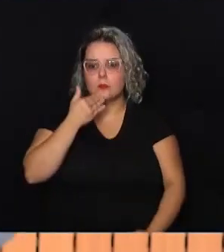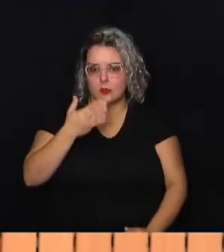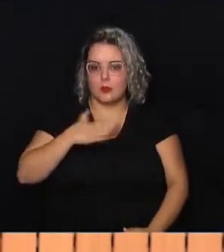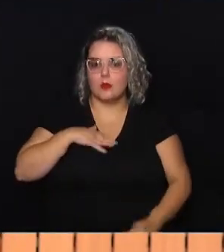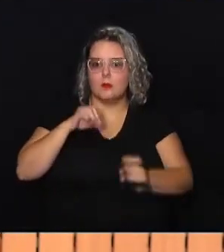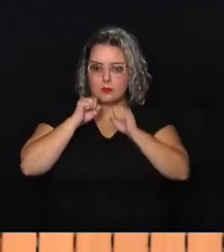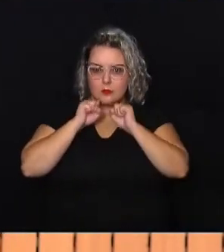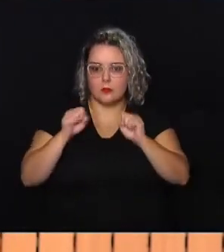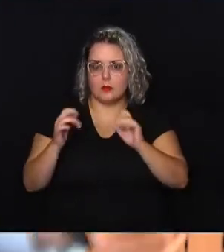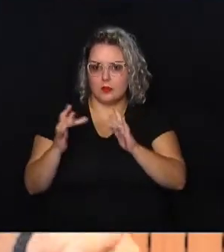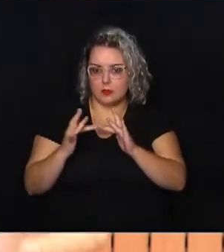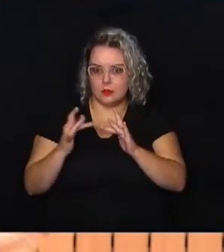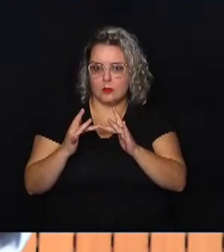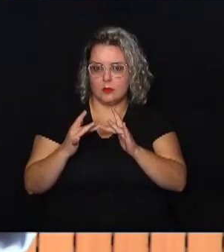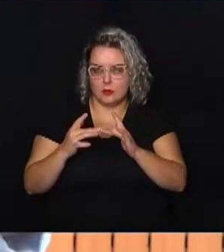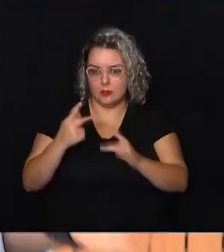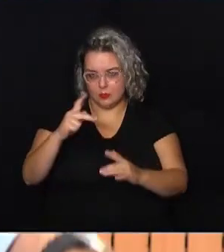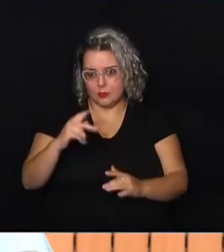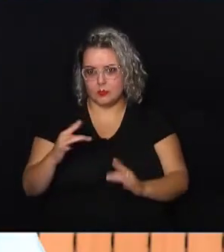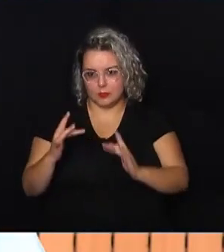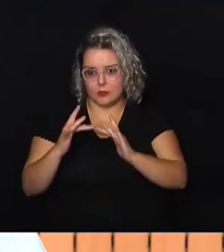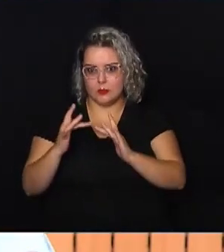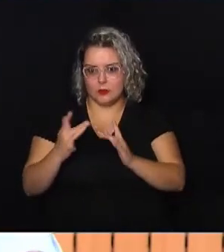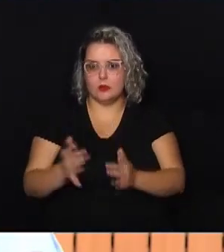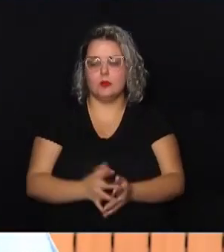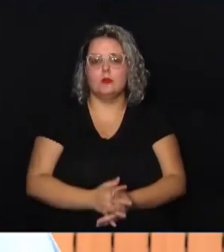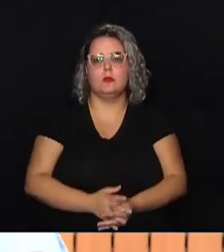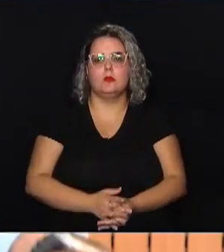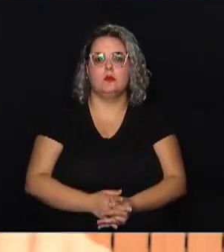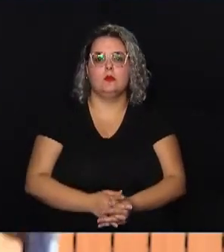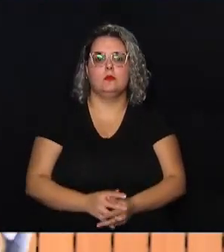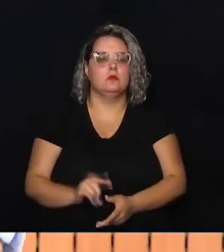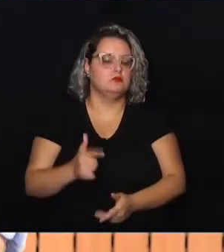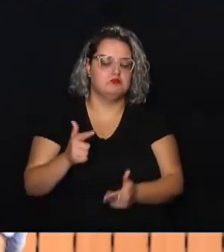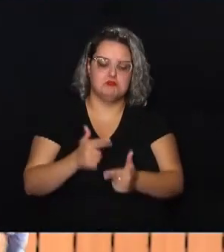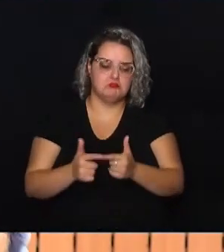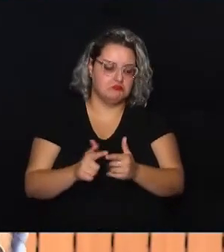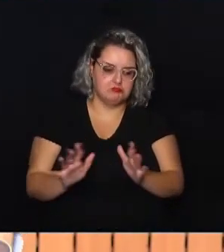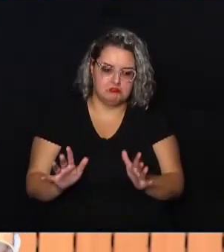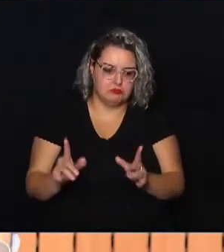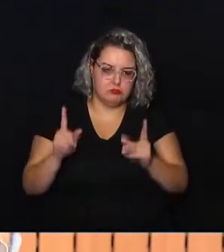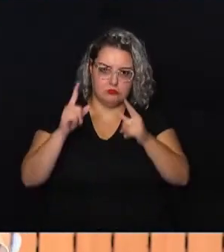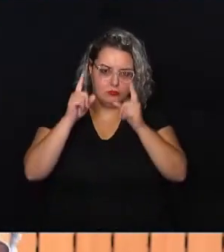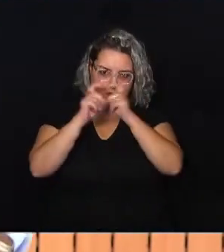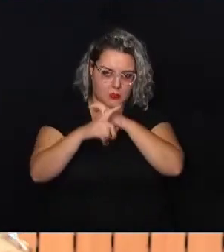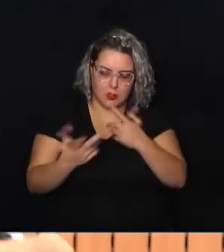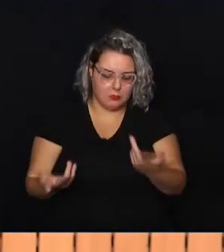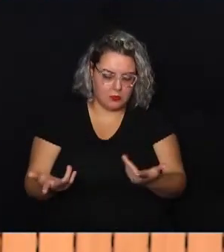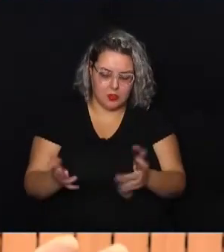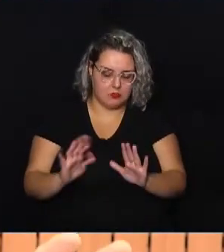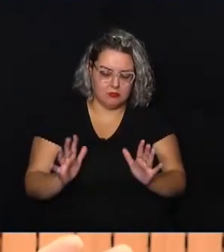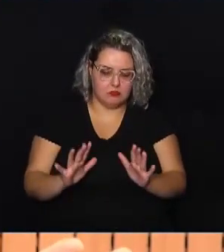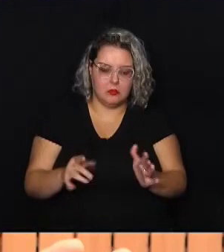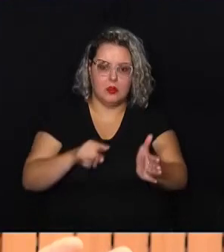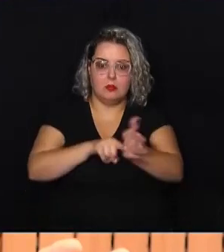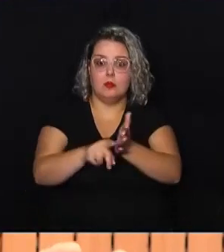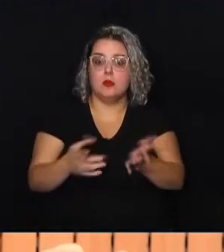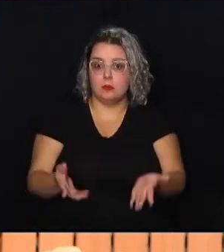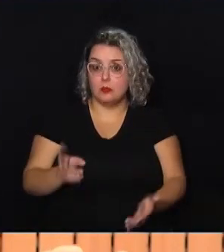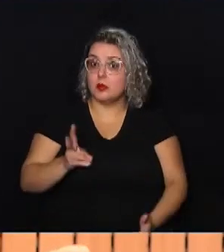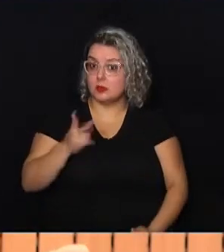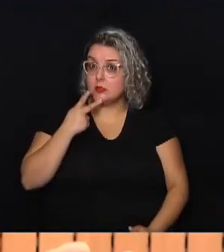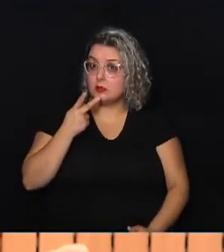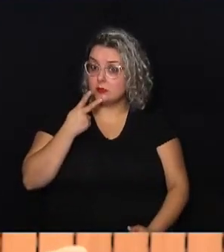assessoria pegar o seu contato, você não tem dificuldade de levantar esse questionamento, mas eu sempre